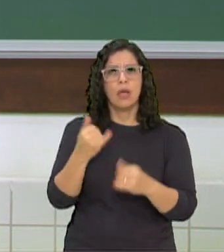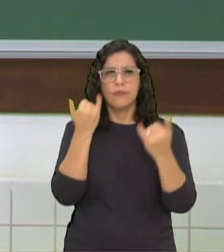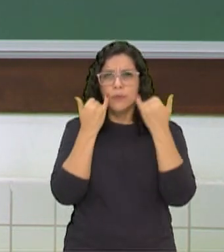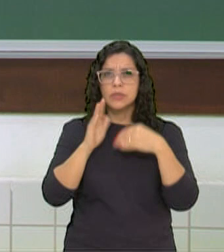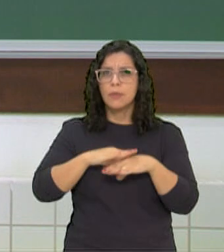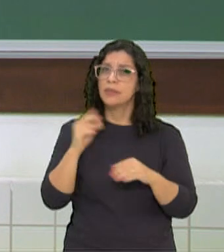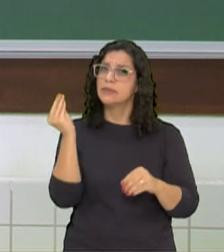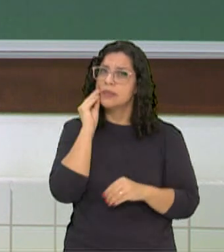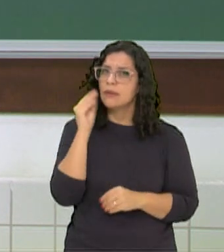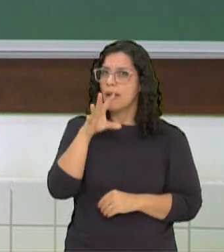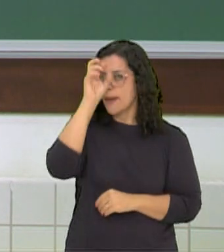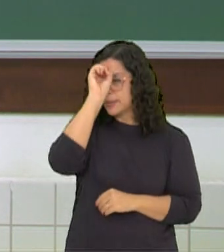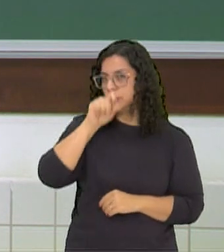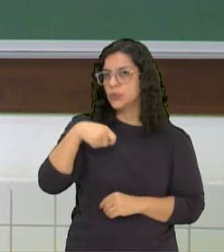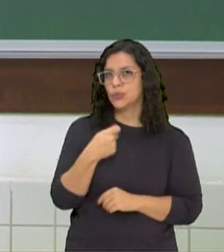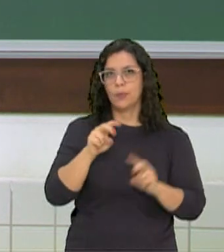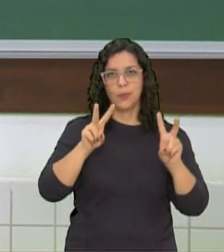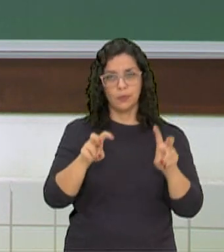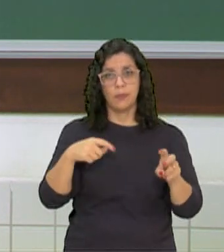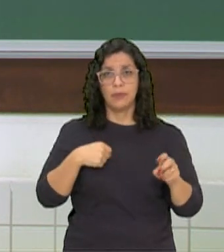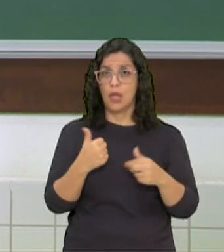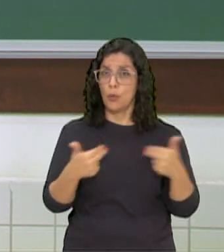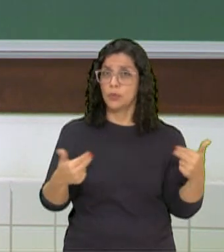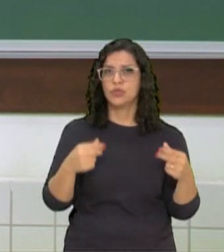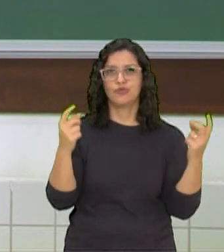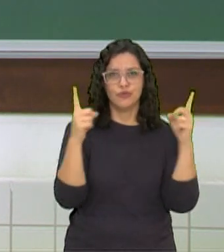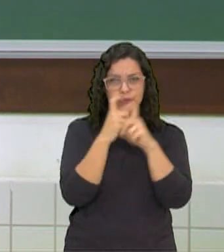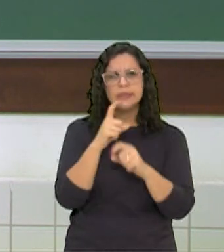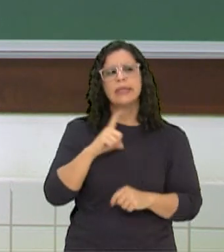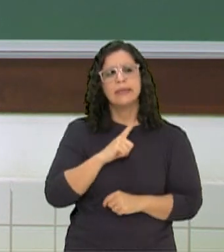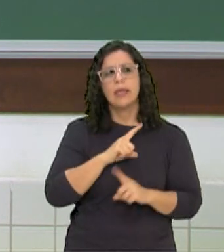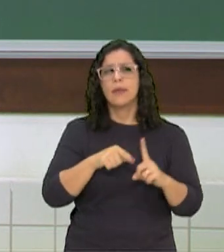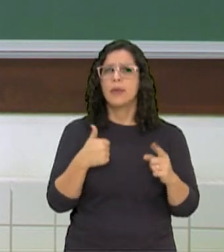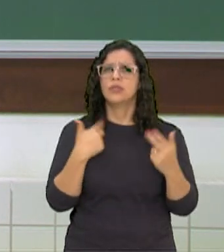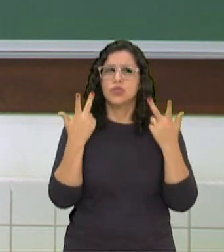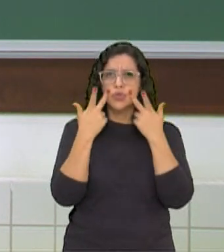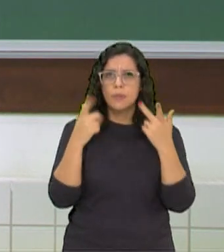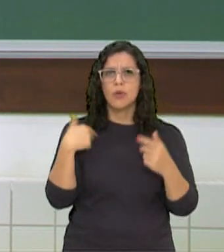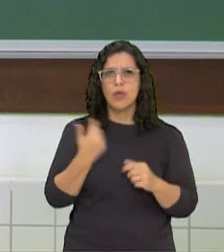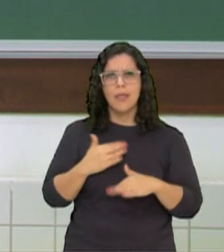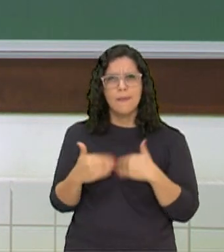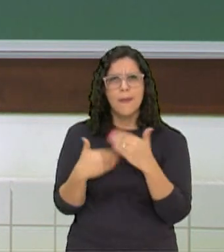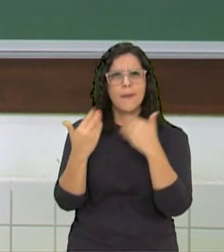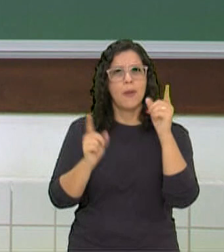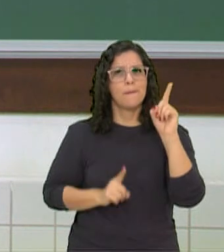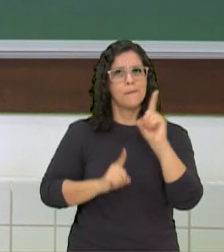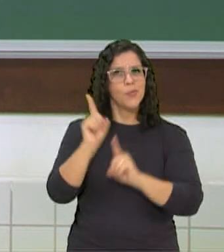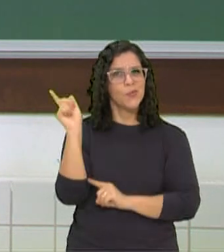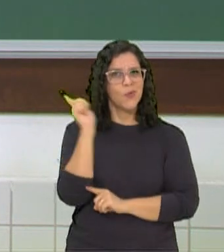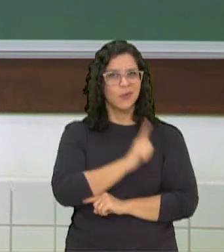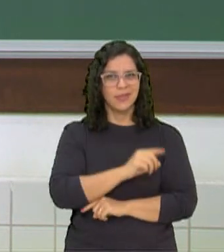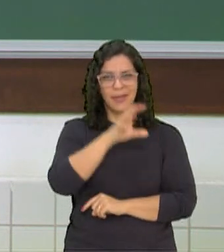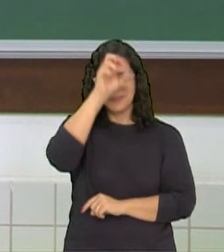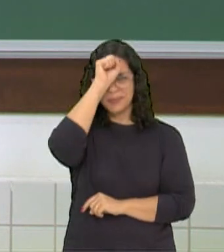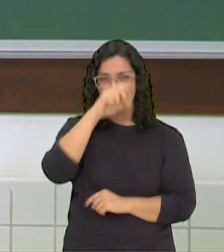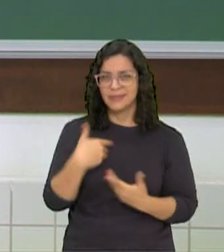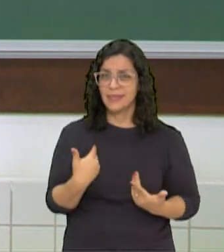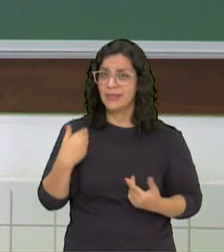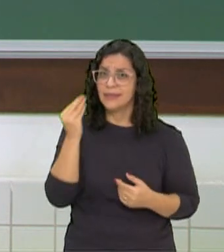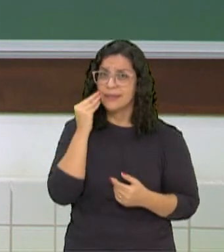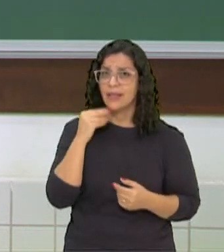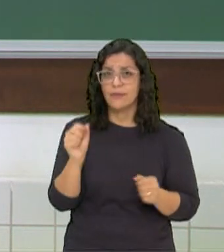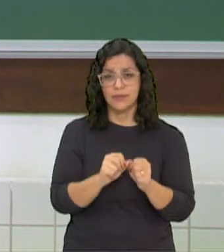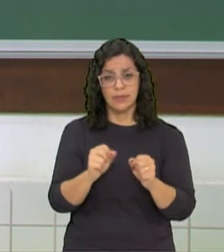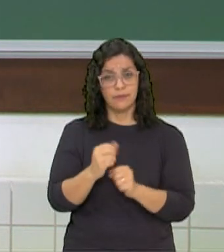tentar realmente aprender isso. Tem coisinhas complicadas, mas são coisas difíceis que a gente aí tem que realmente assimilar. Tem que buscar, você vai fazer